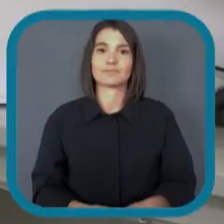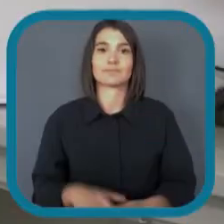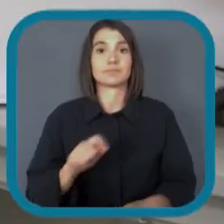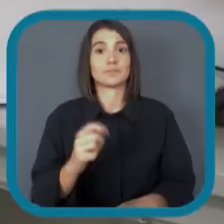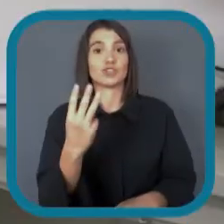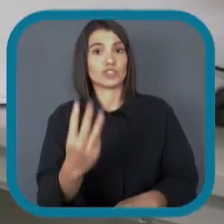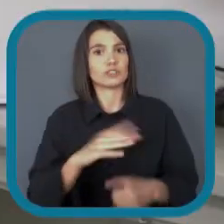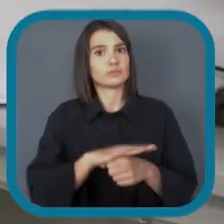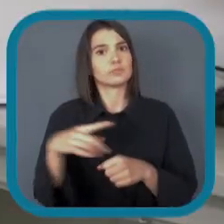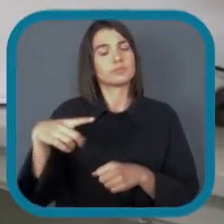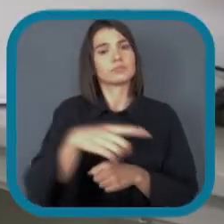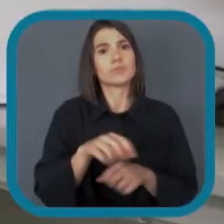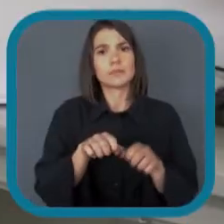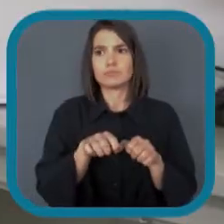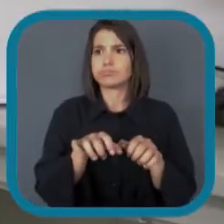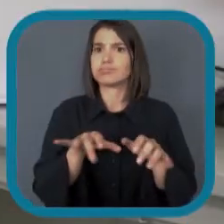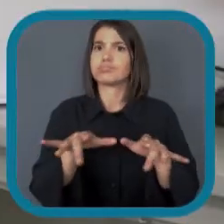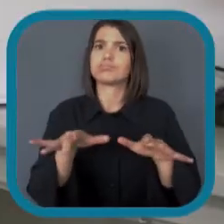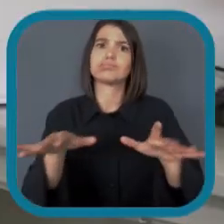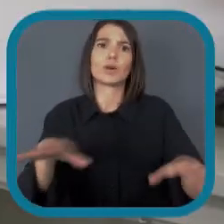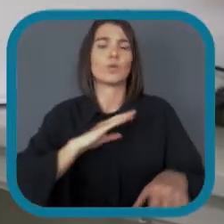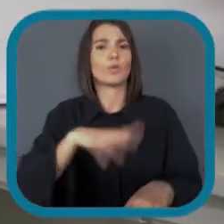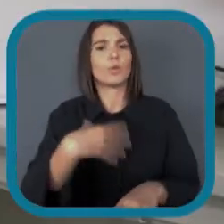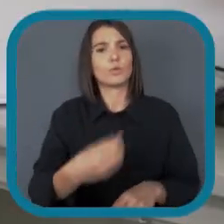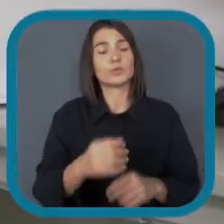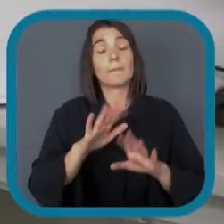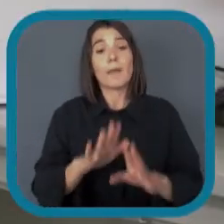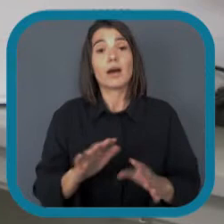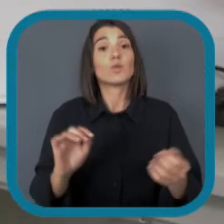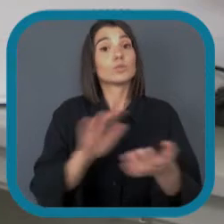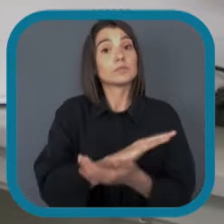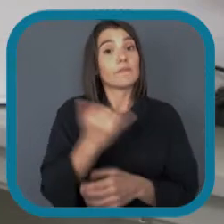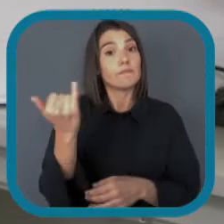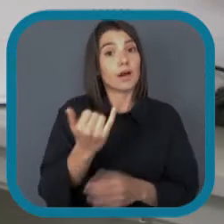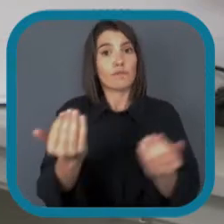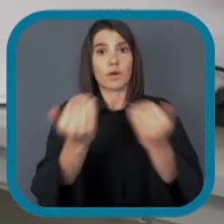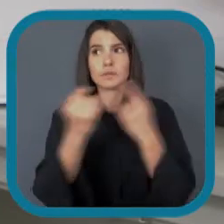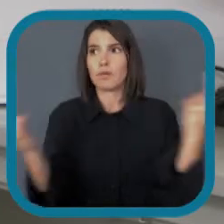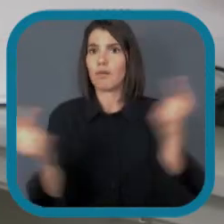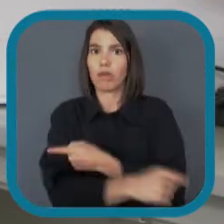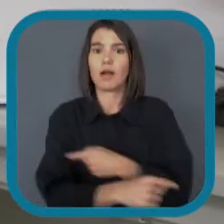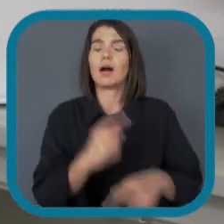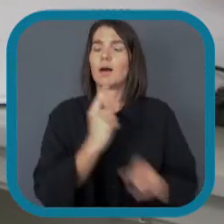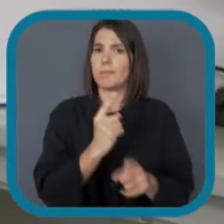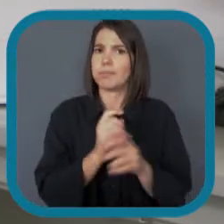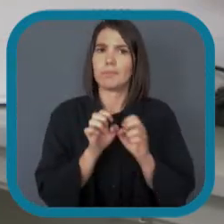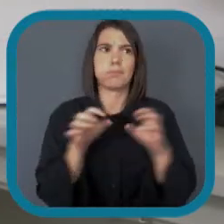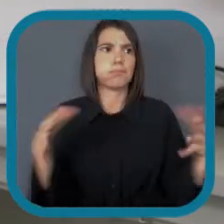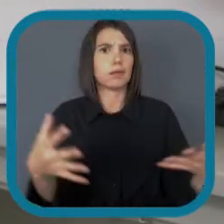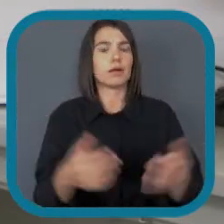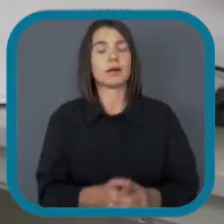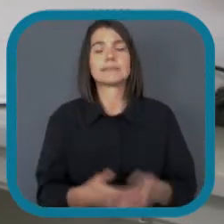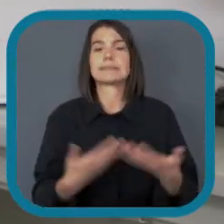Em menos de 3 meses, a Covid-19 propagou-se por todo o mundo, mas as notícias falsas e a desinformação alastraram-se com a